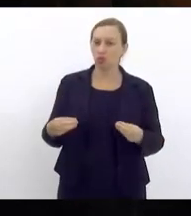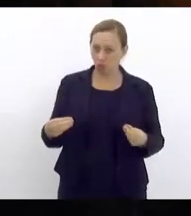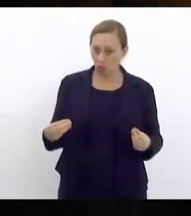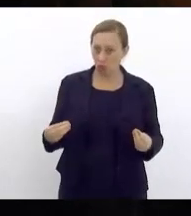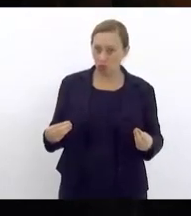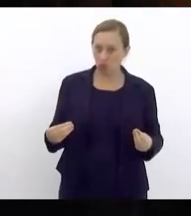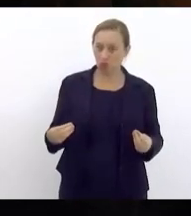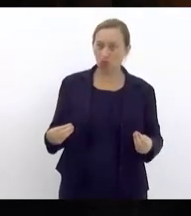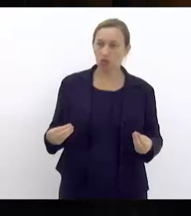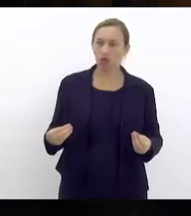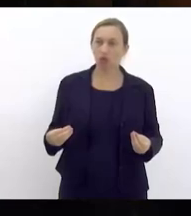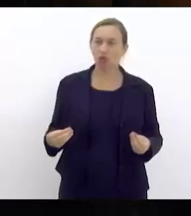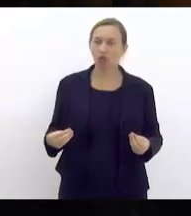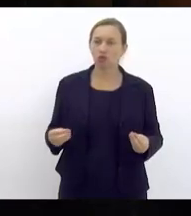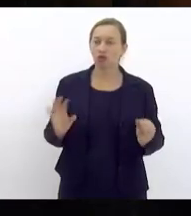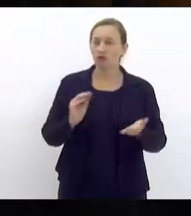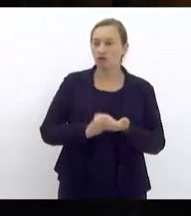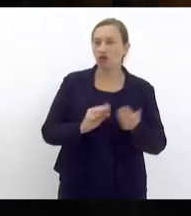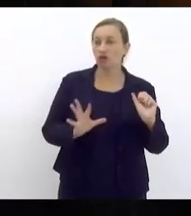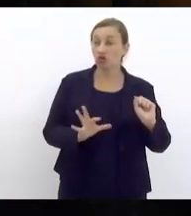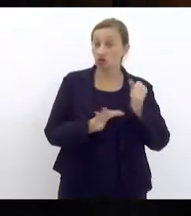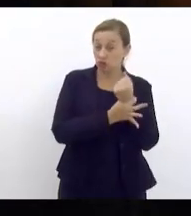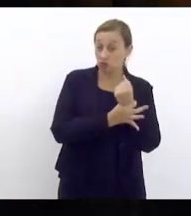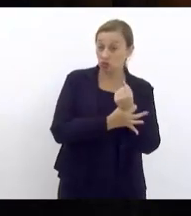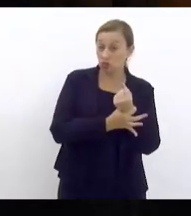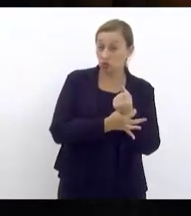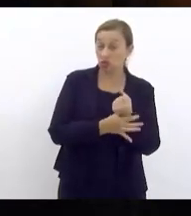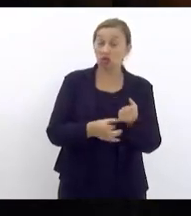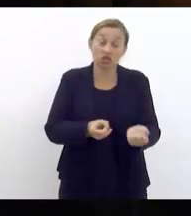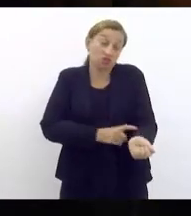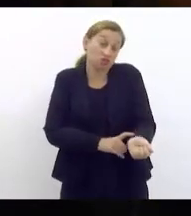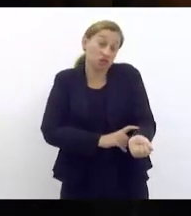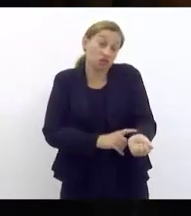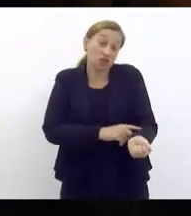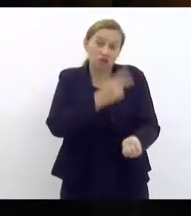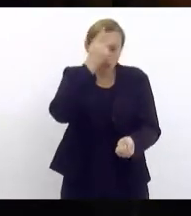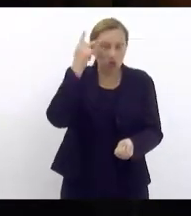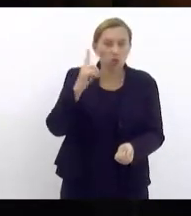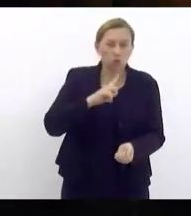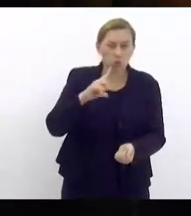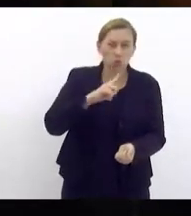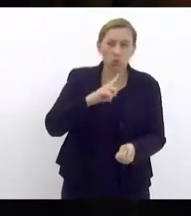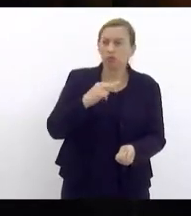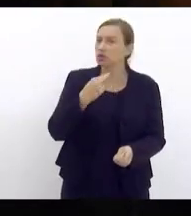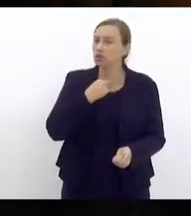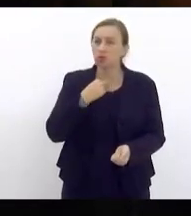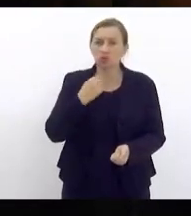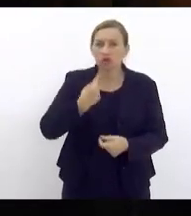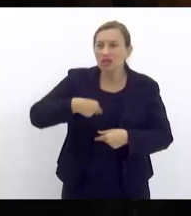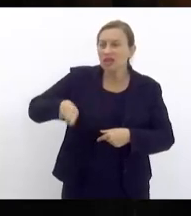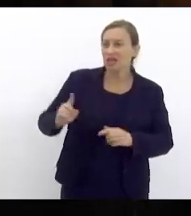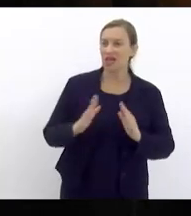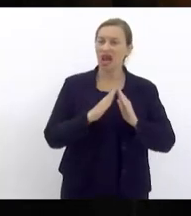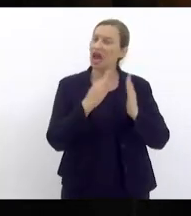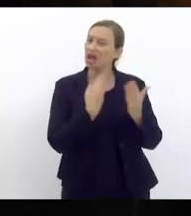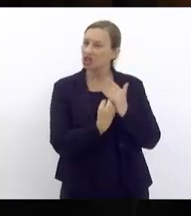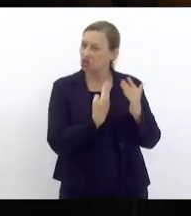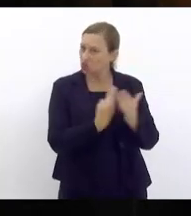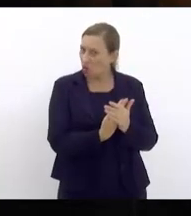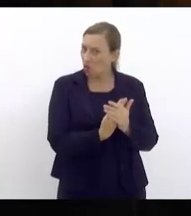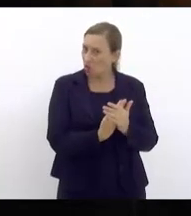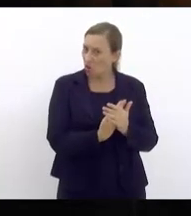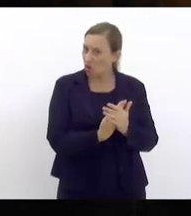desconforto insegurança estresse que essas pessoas passam inclusive não poder não ir à aula sala de aula